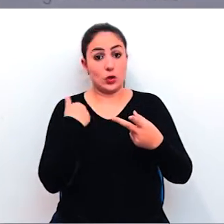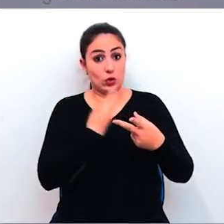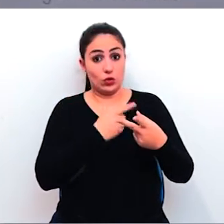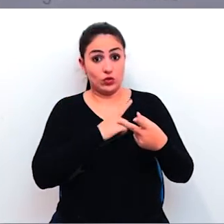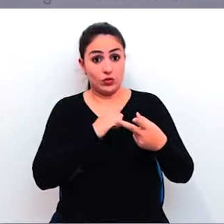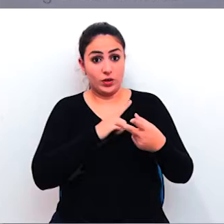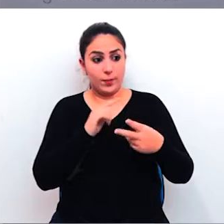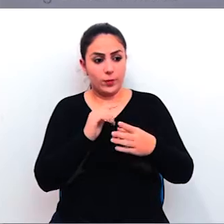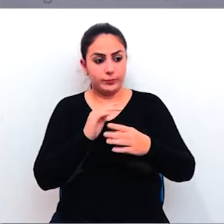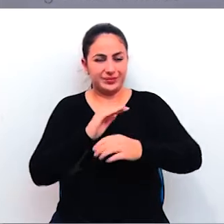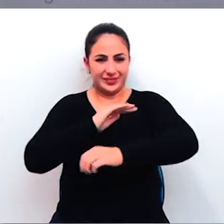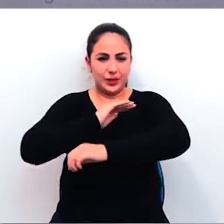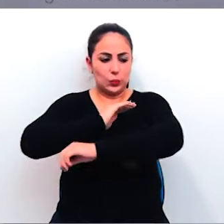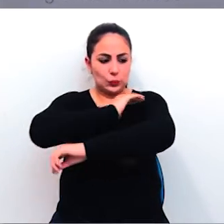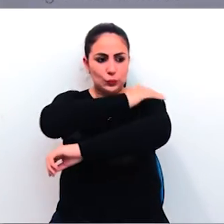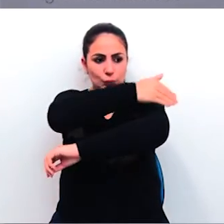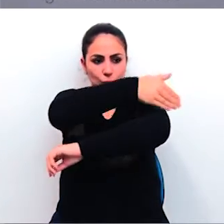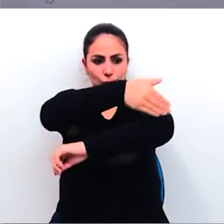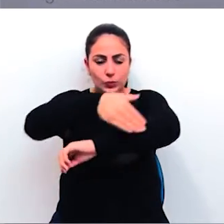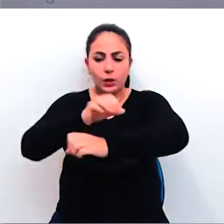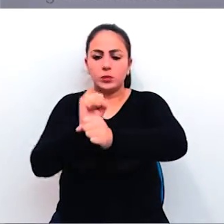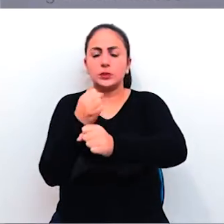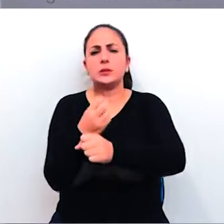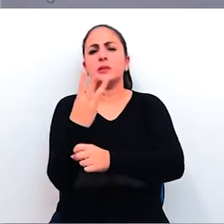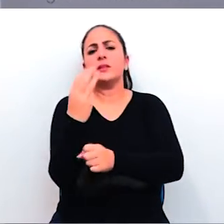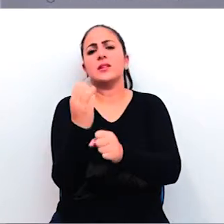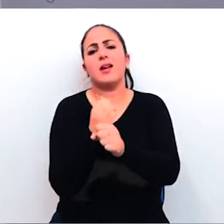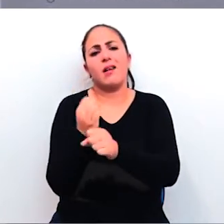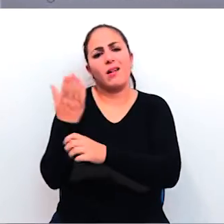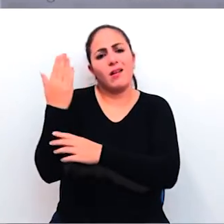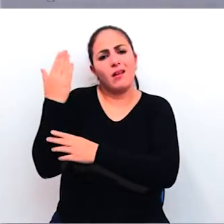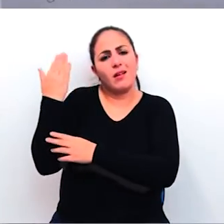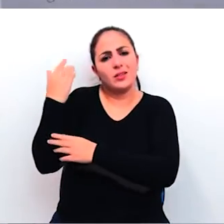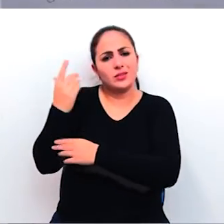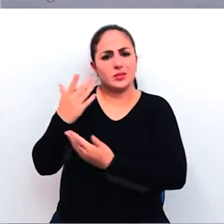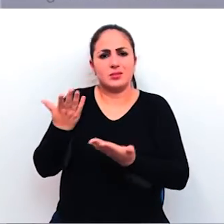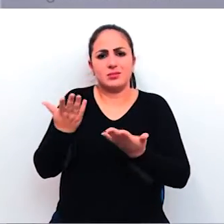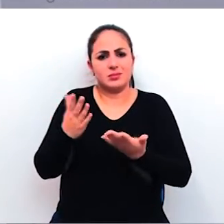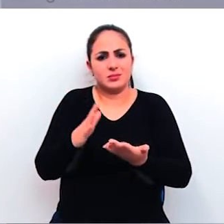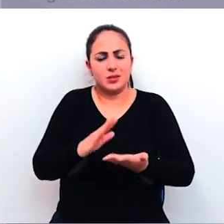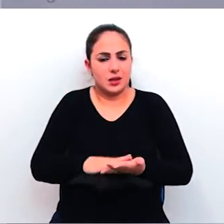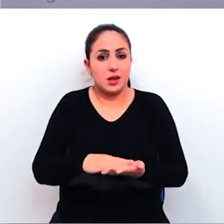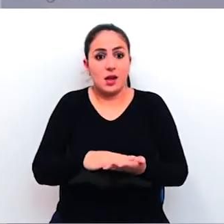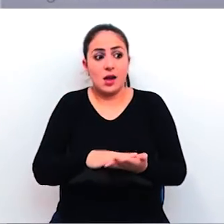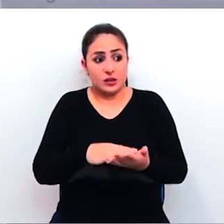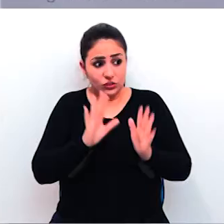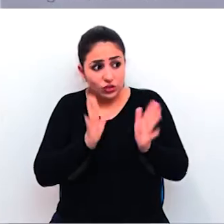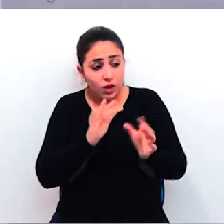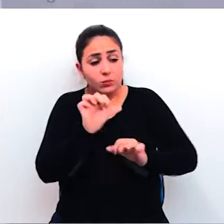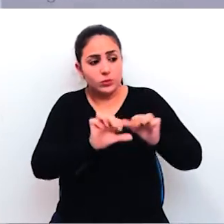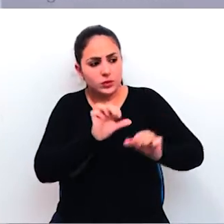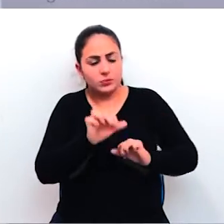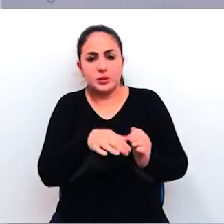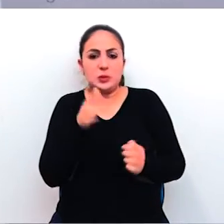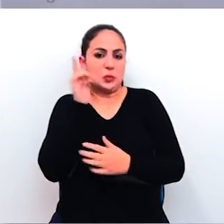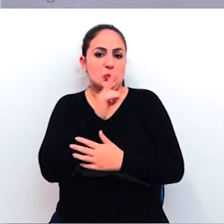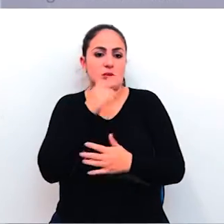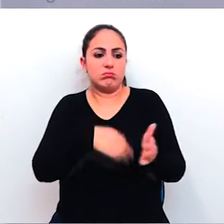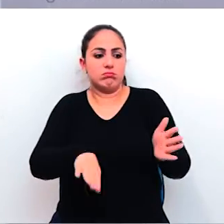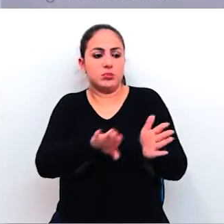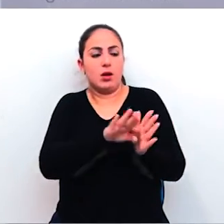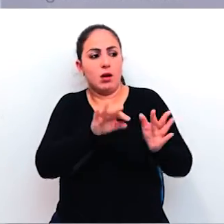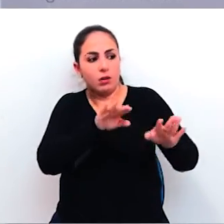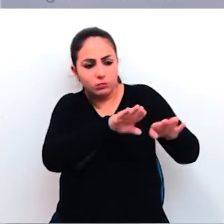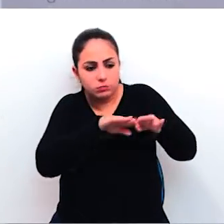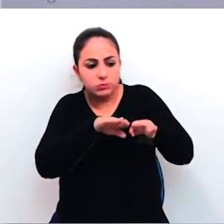construído há 30 anos atrás houveram mudanças ao longo do tempo mas nada que que chegue ao adequado do